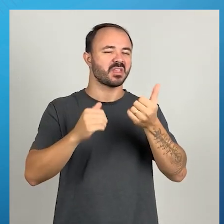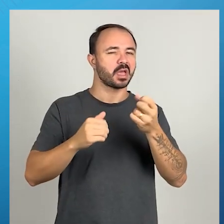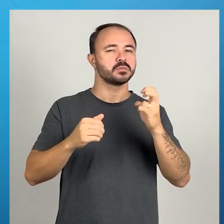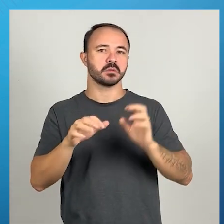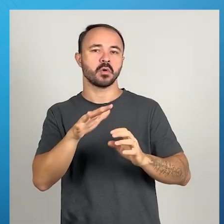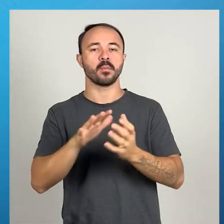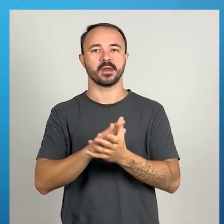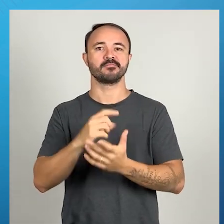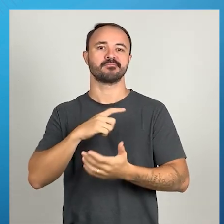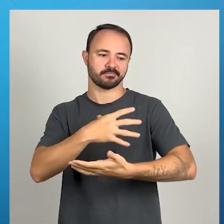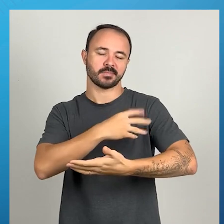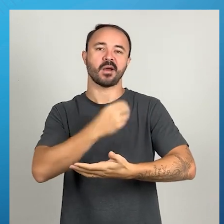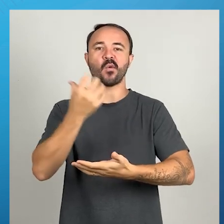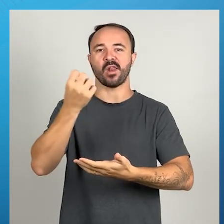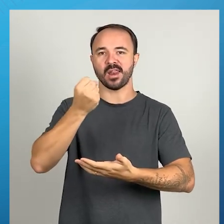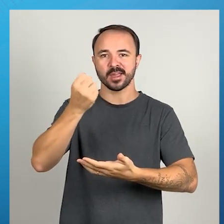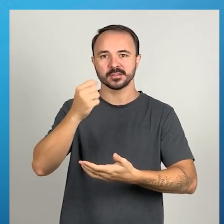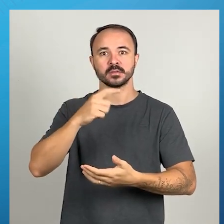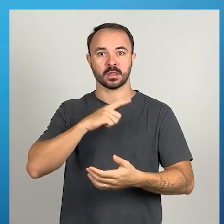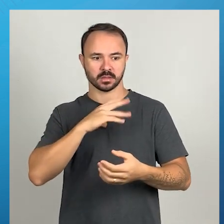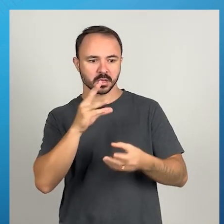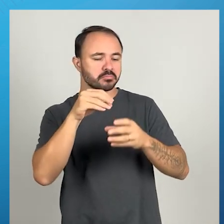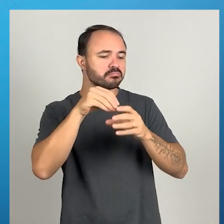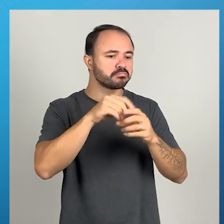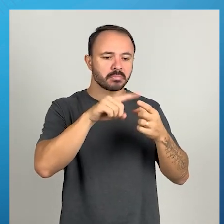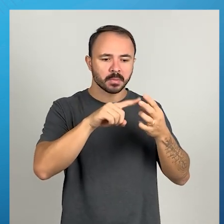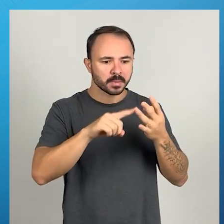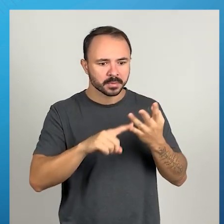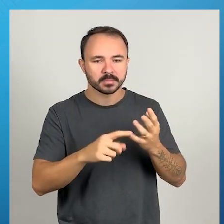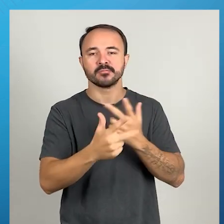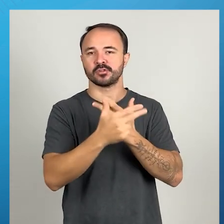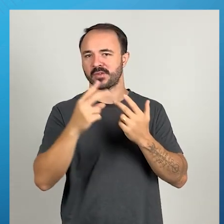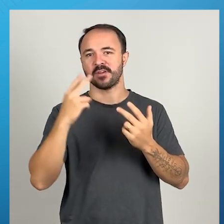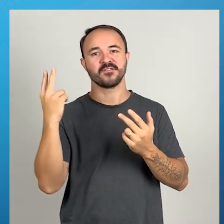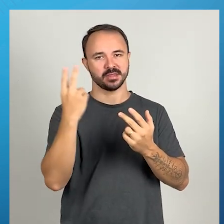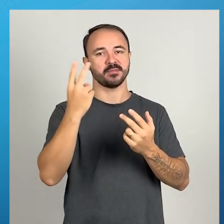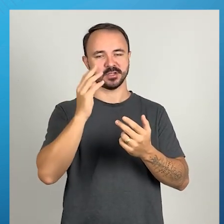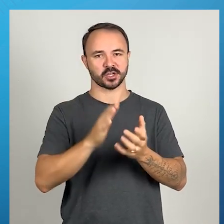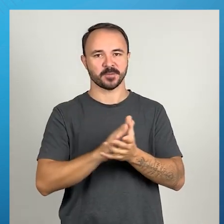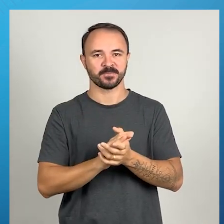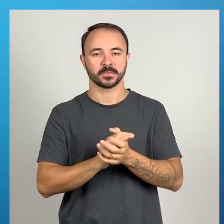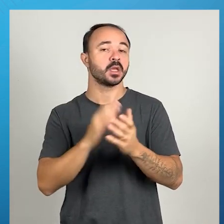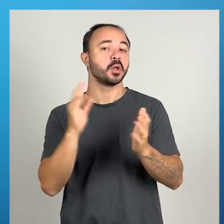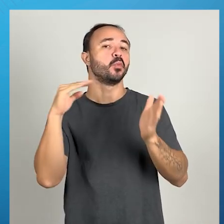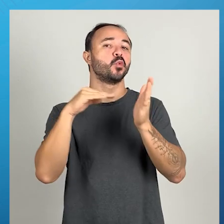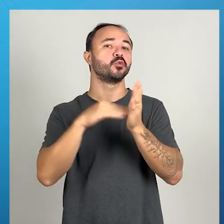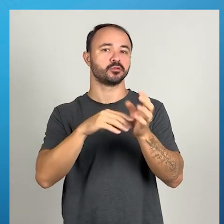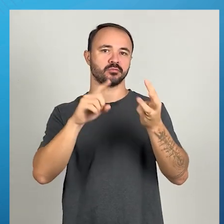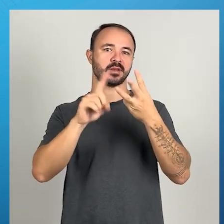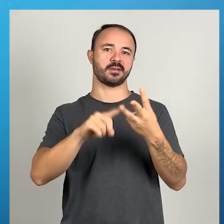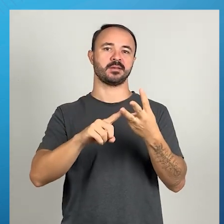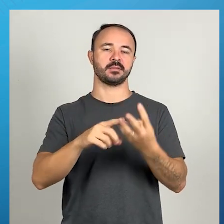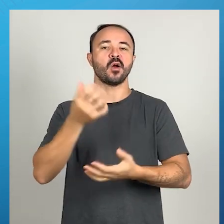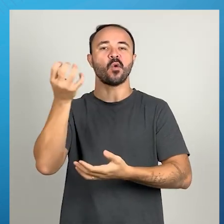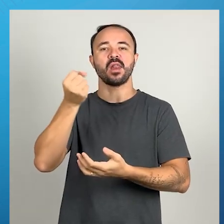em gordura e lactose e garante o crescimento desse bebê. E por último, nós temos aí o leite maduro, né,